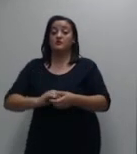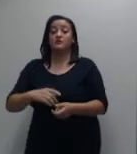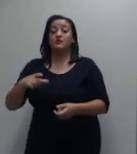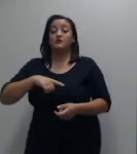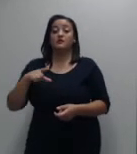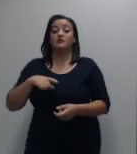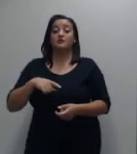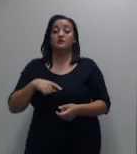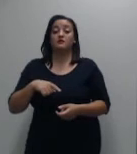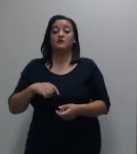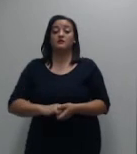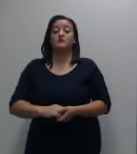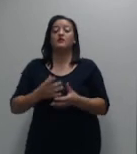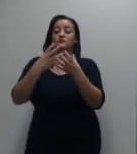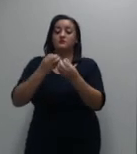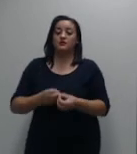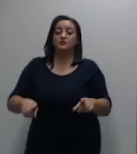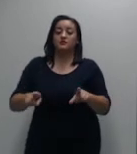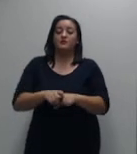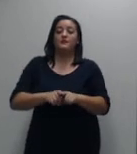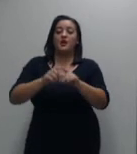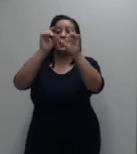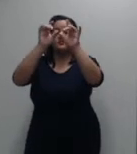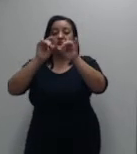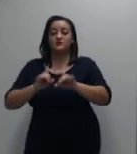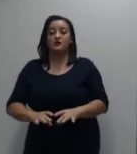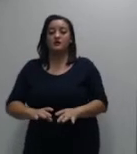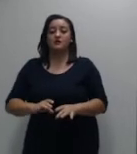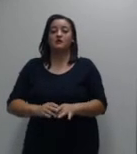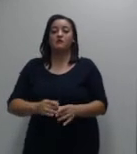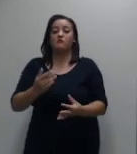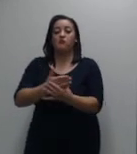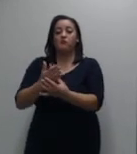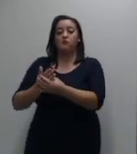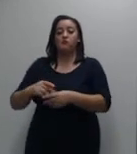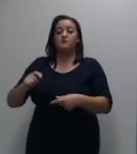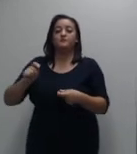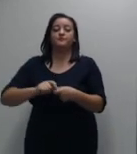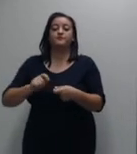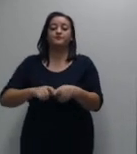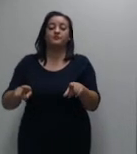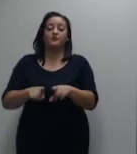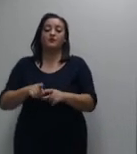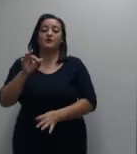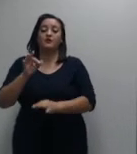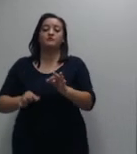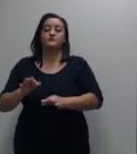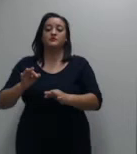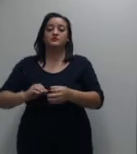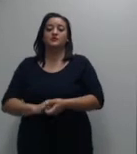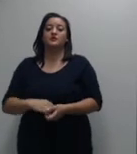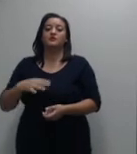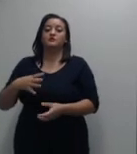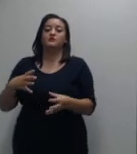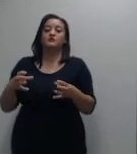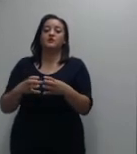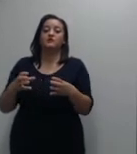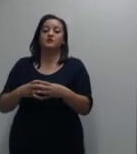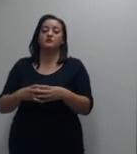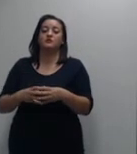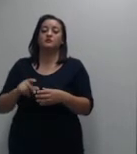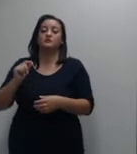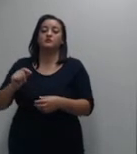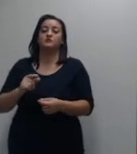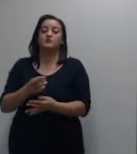ter considerado as peculiaridades do caso que foram considerados no julgamento da pela quarta turma do